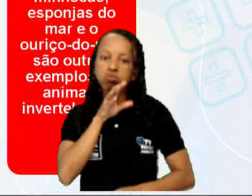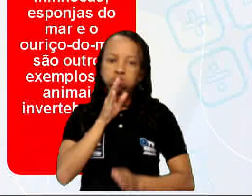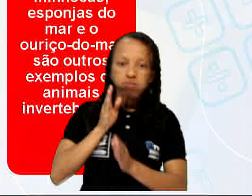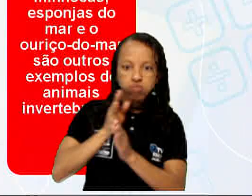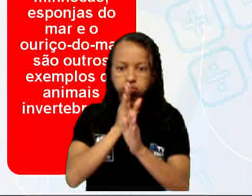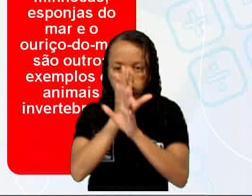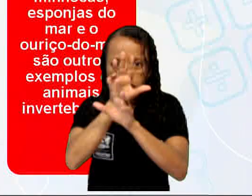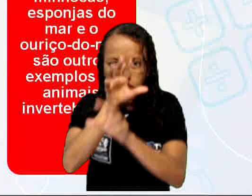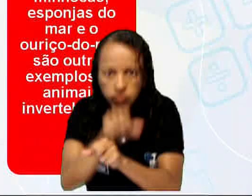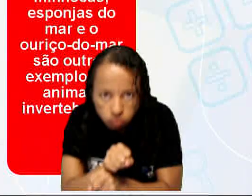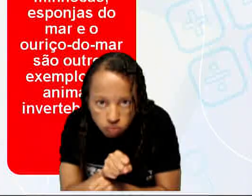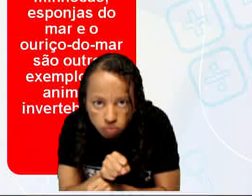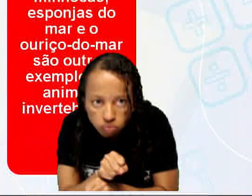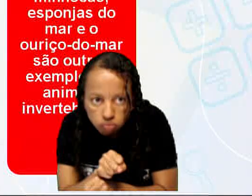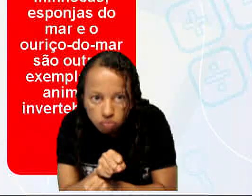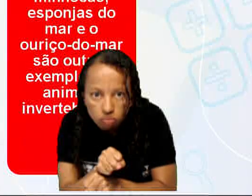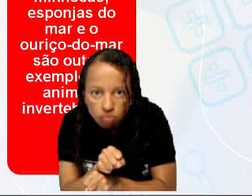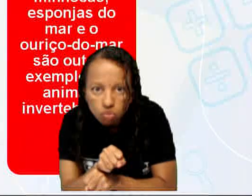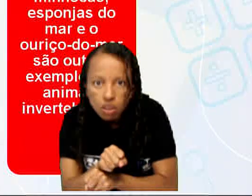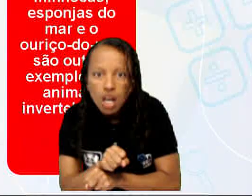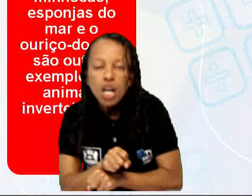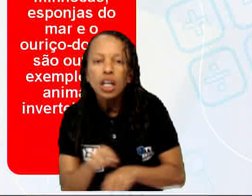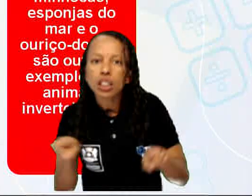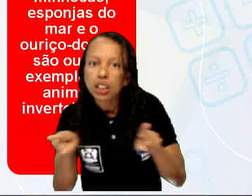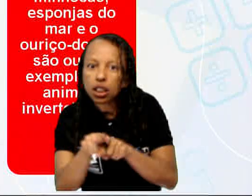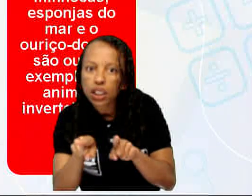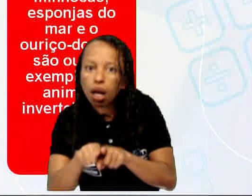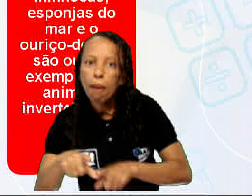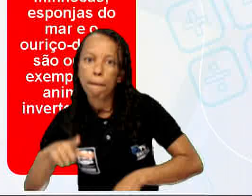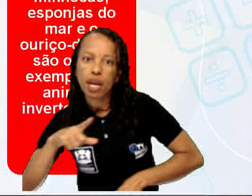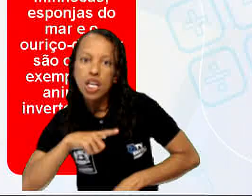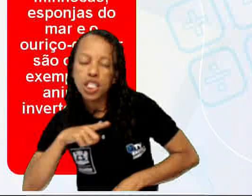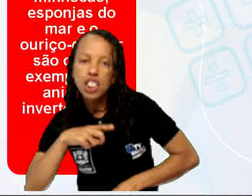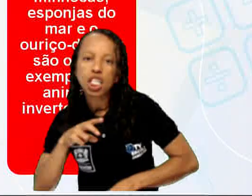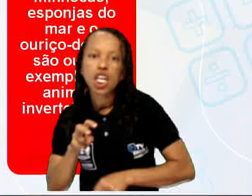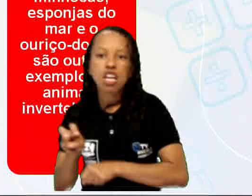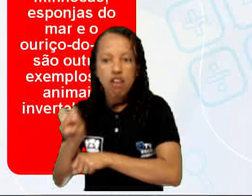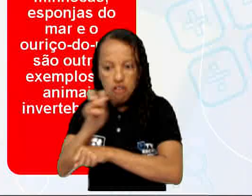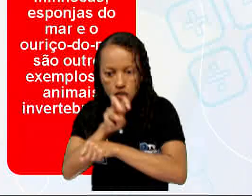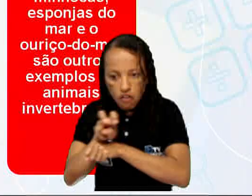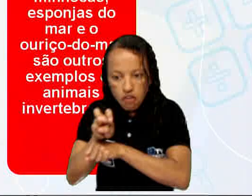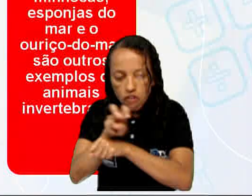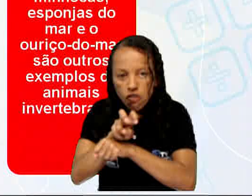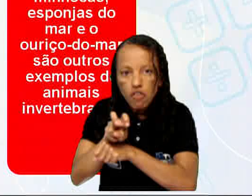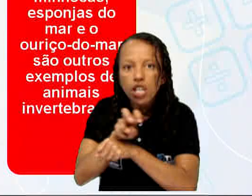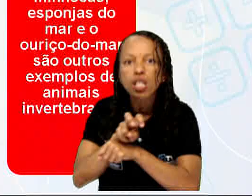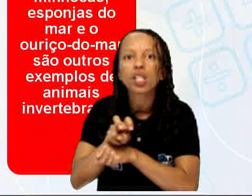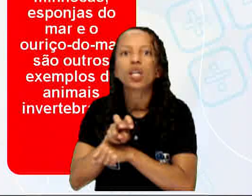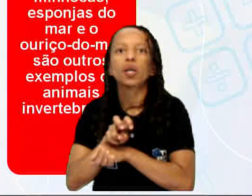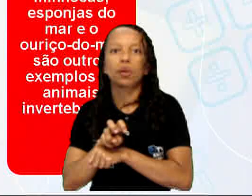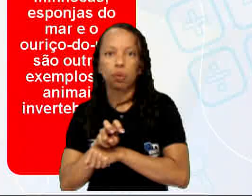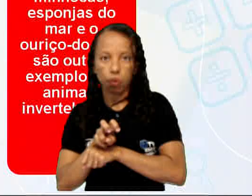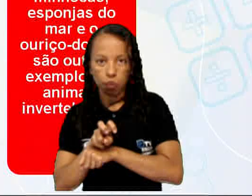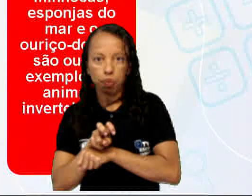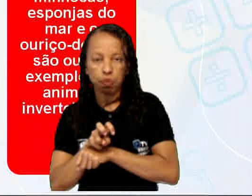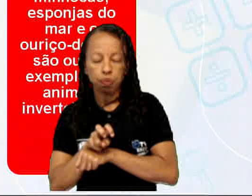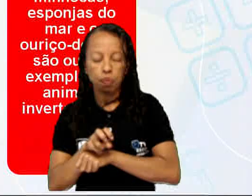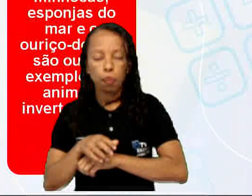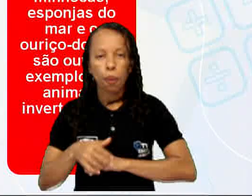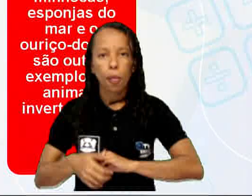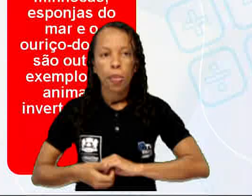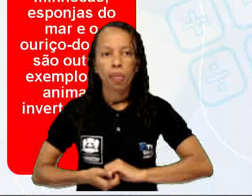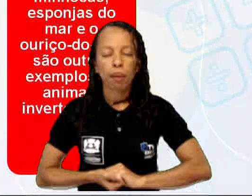têm a habilidade de ter veneno para poder paralisar as suas presas. Outro grupo